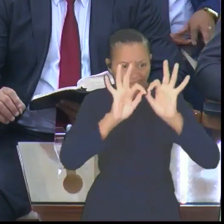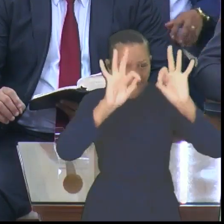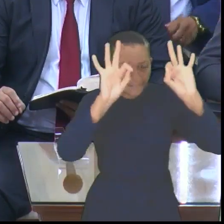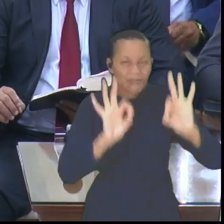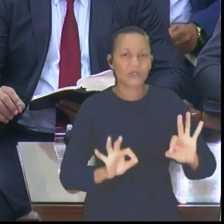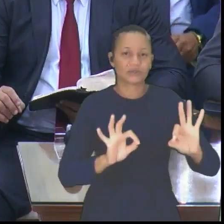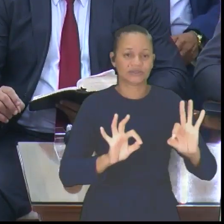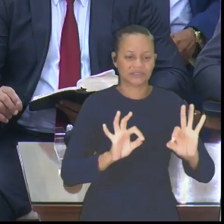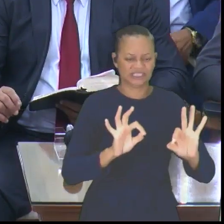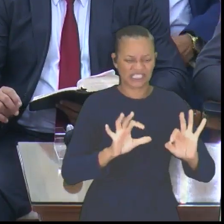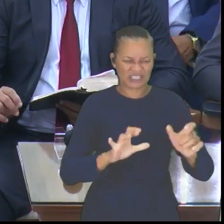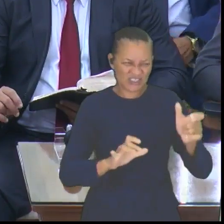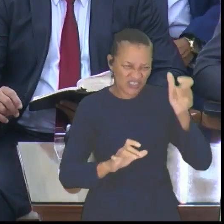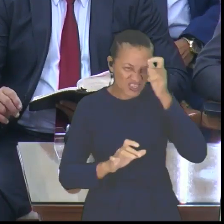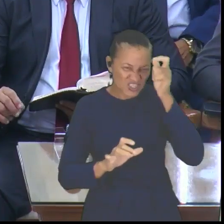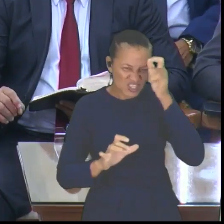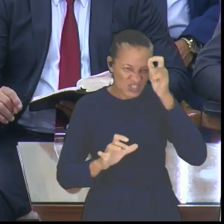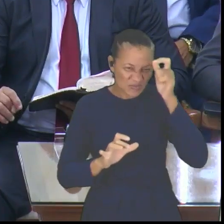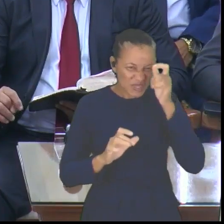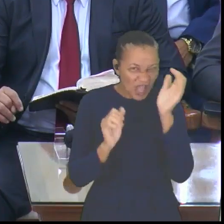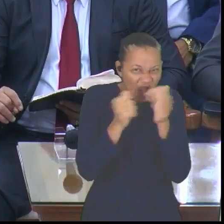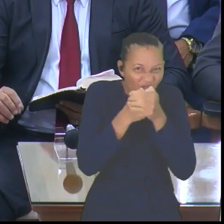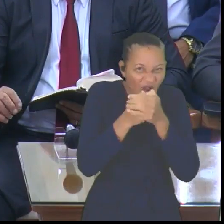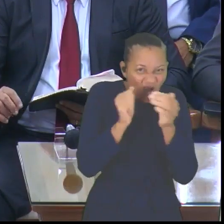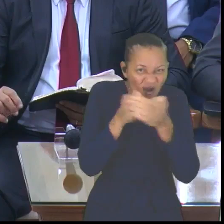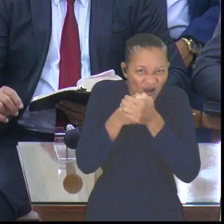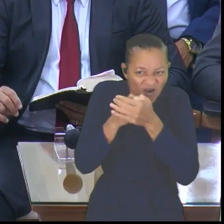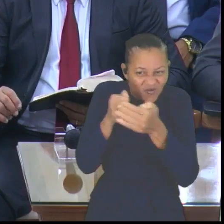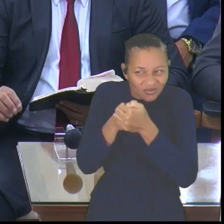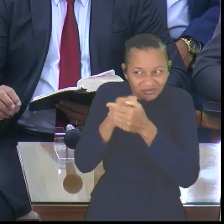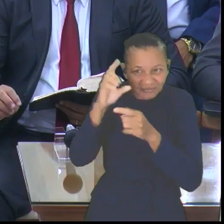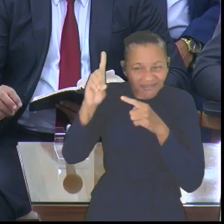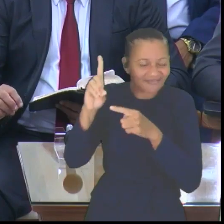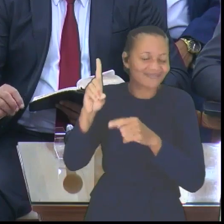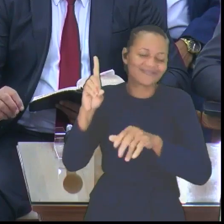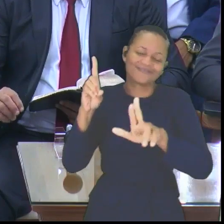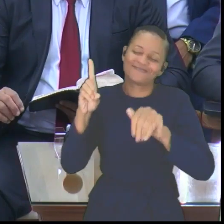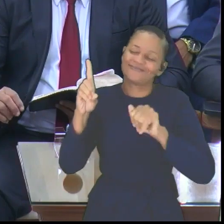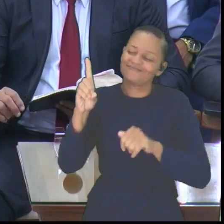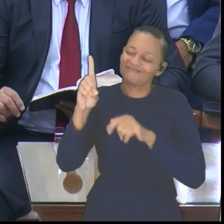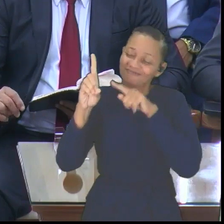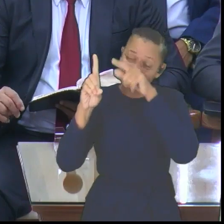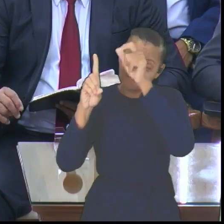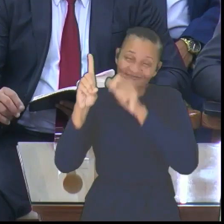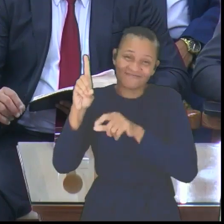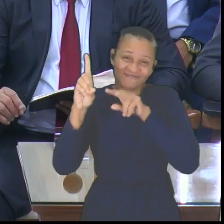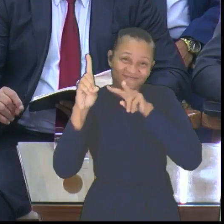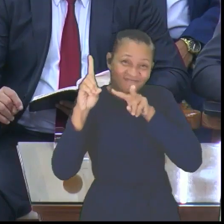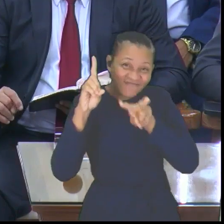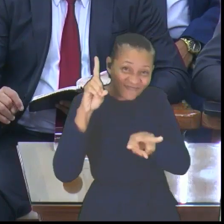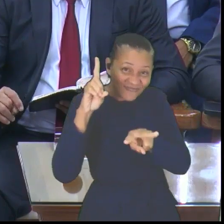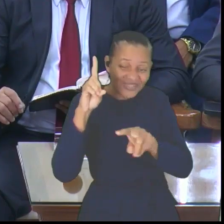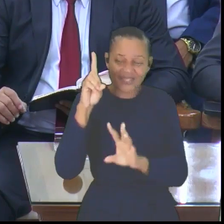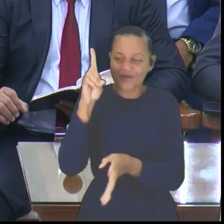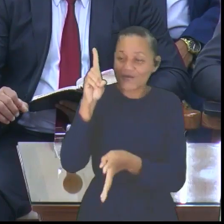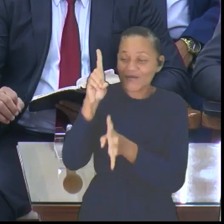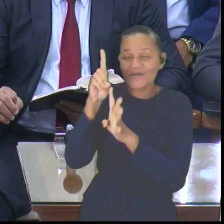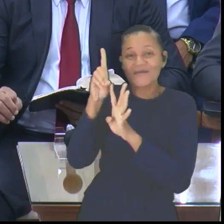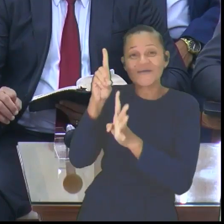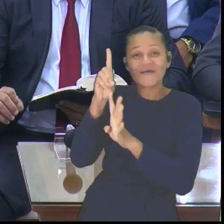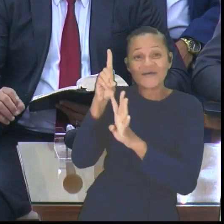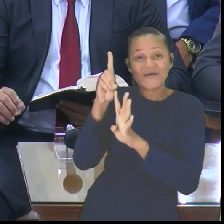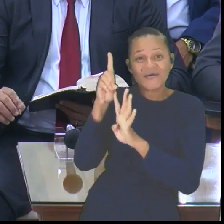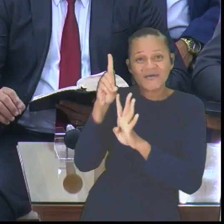é invisível para Deus. Eu anotei aqui que ele vê, conhece, e